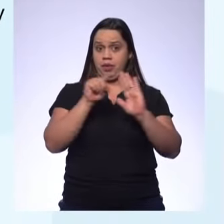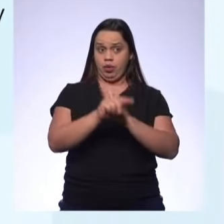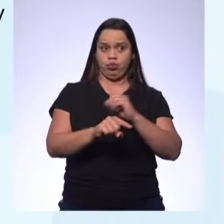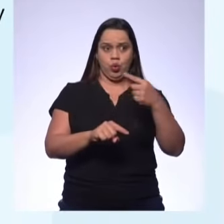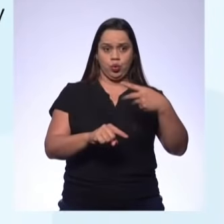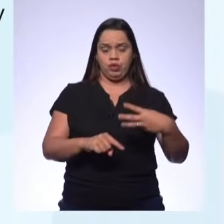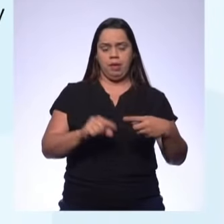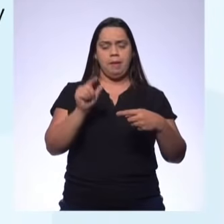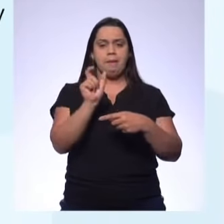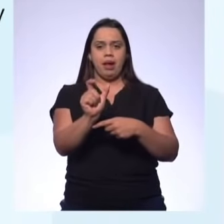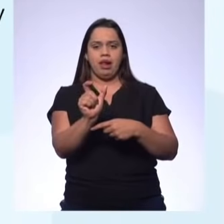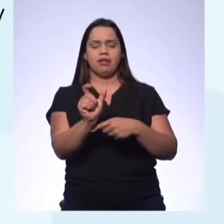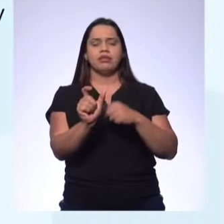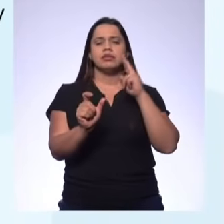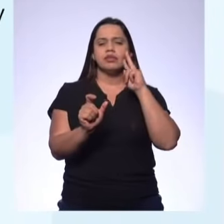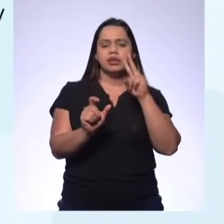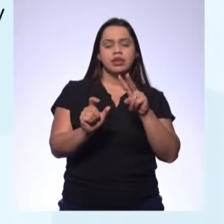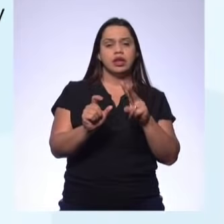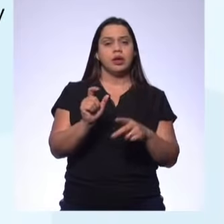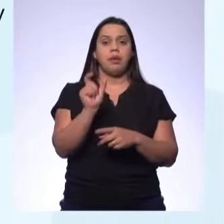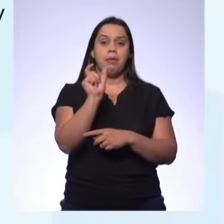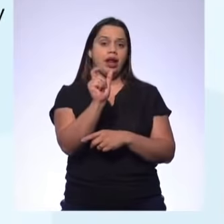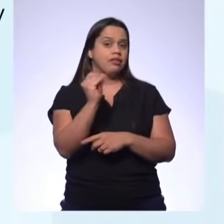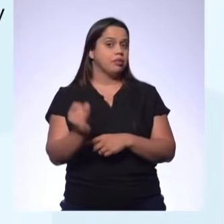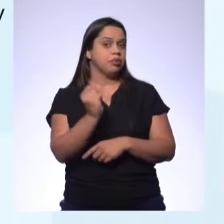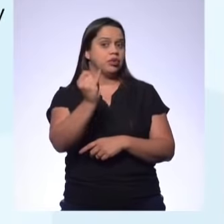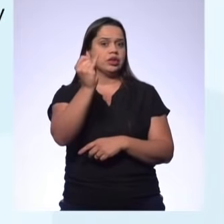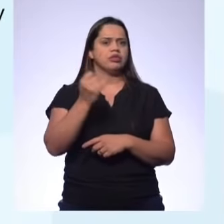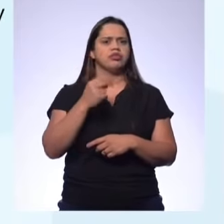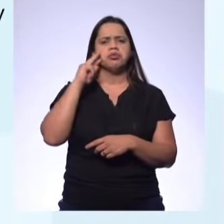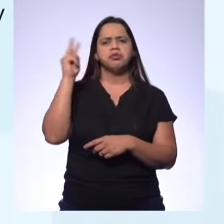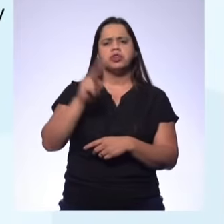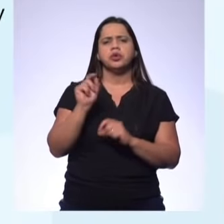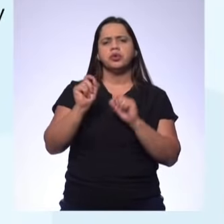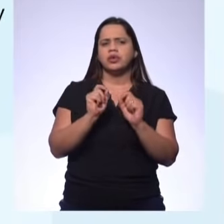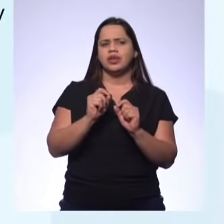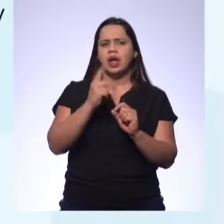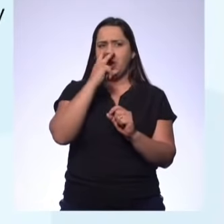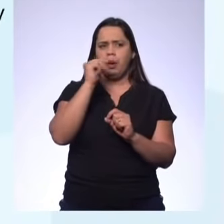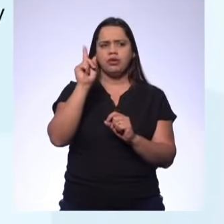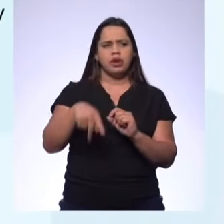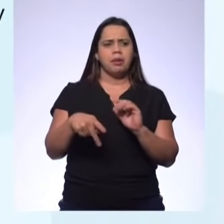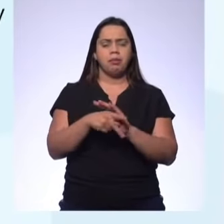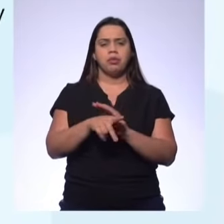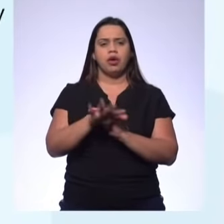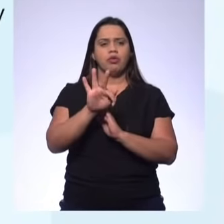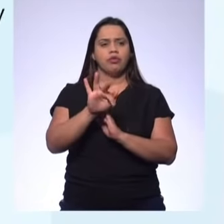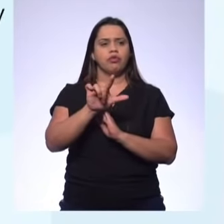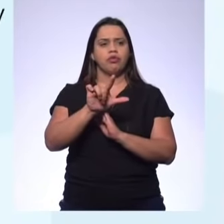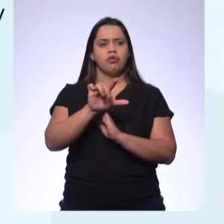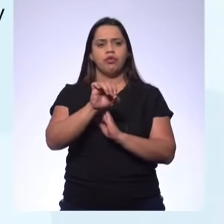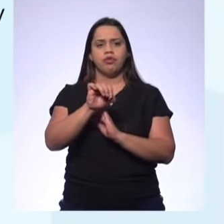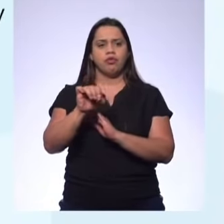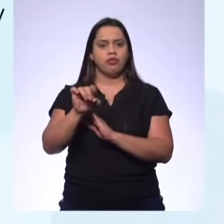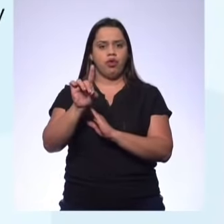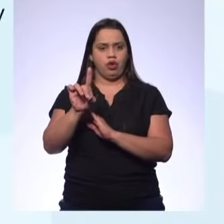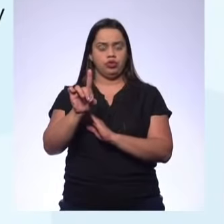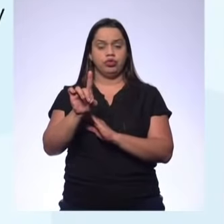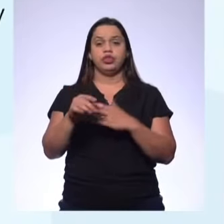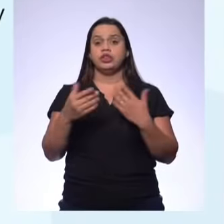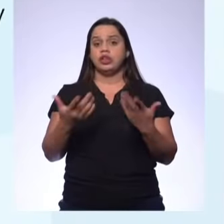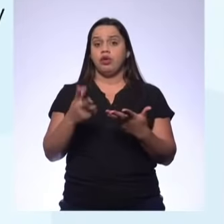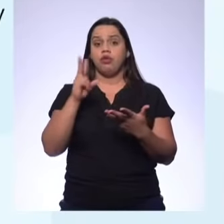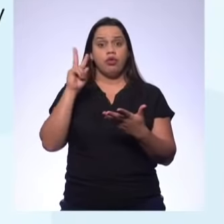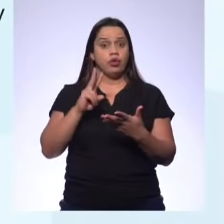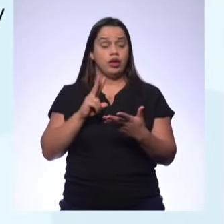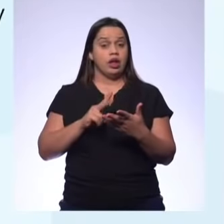vai verificar, por exemplo, uma palavra importante. Eu acho que talvez seja flood, né? Affected by flood. Eu vou